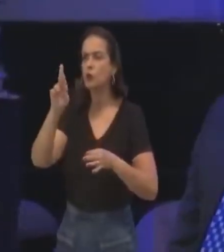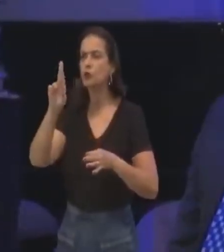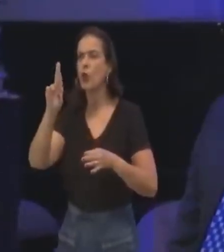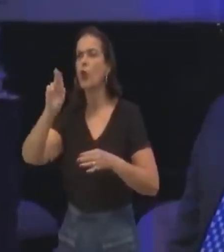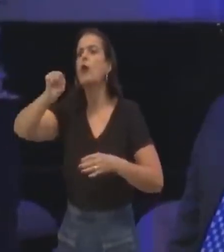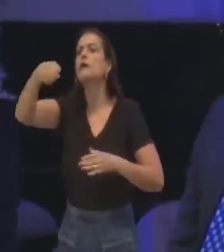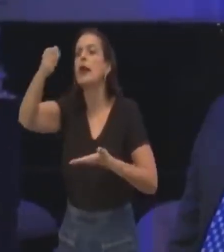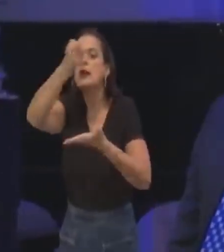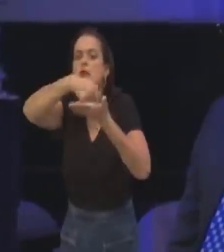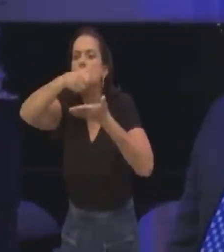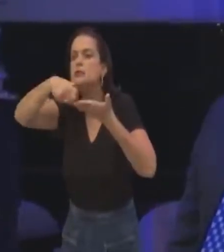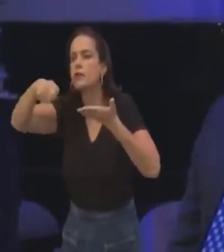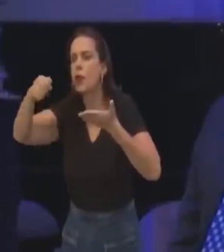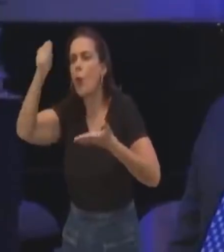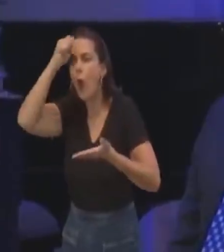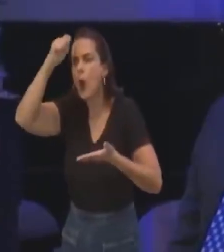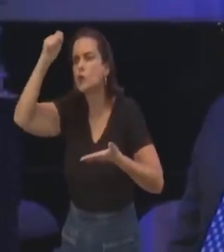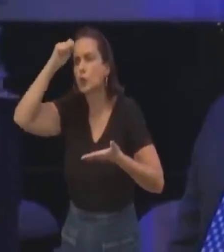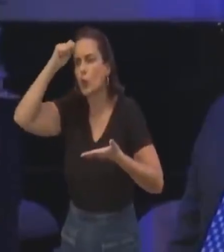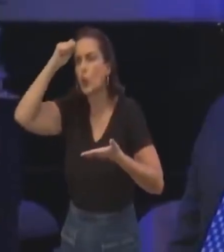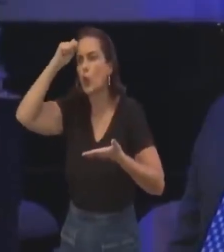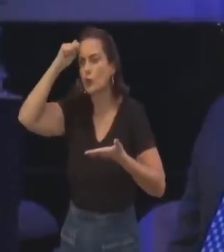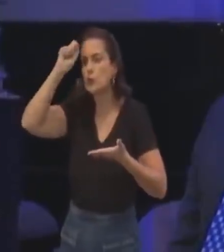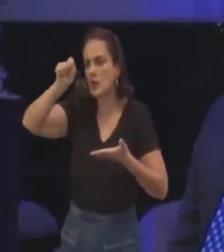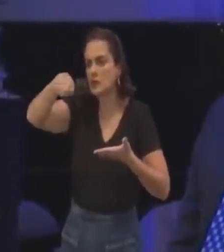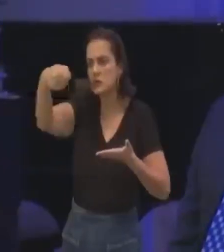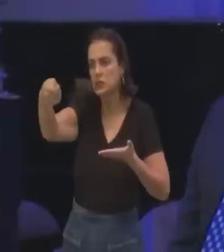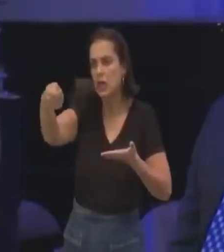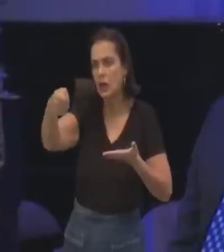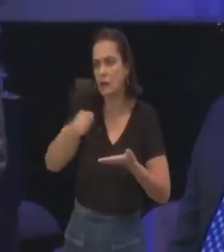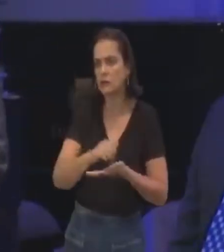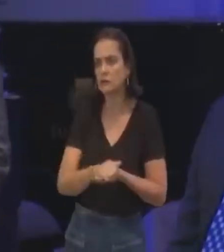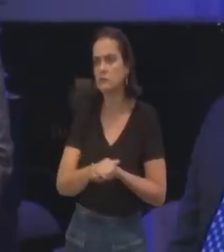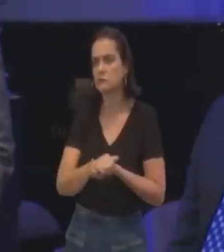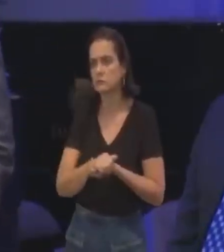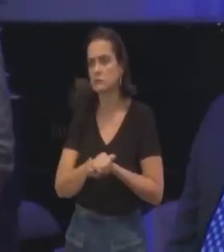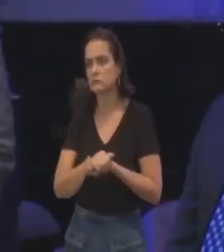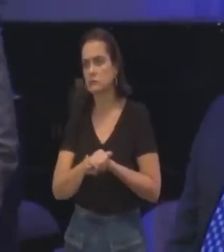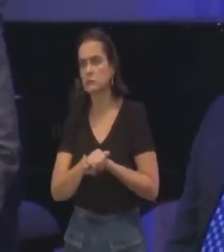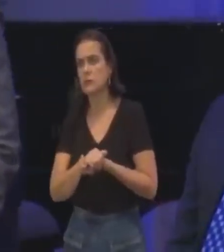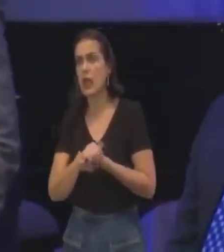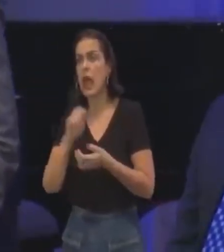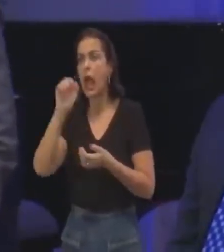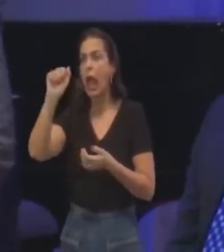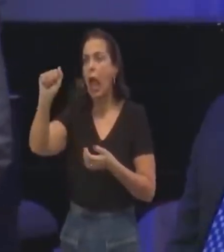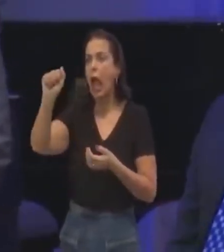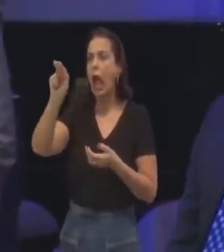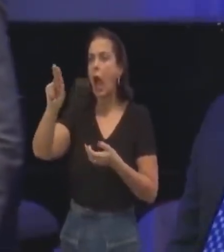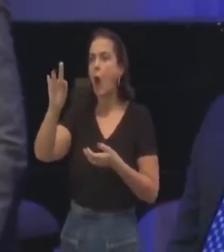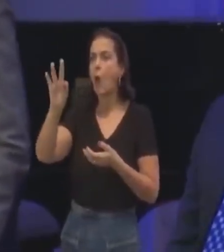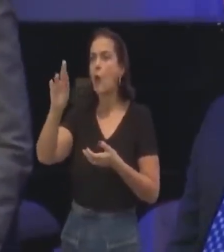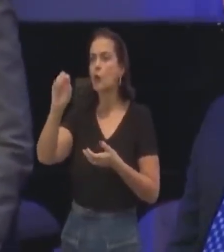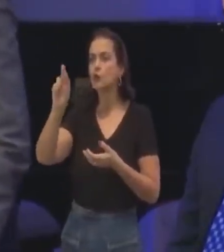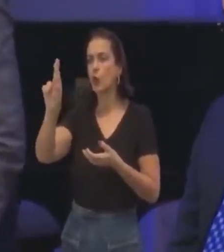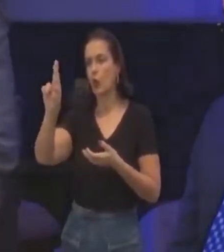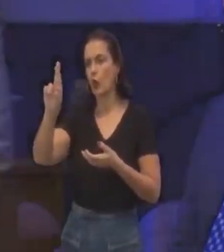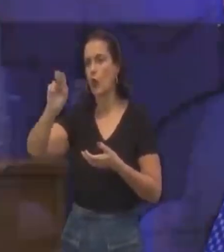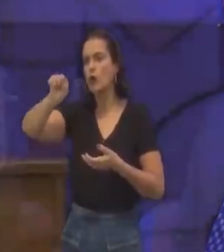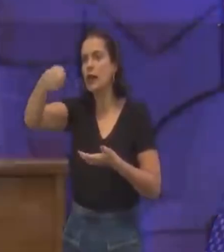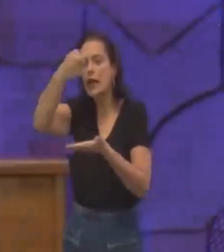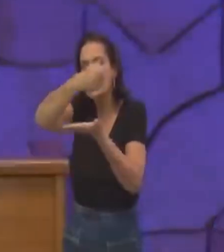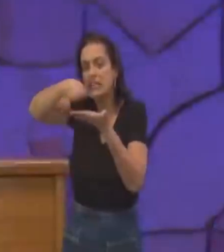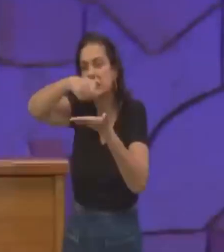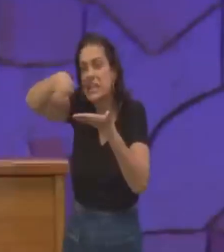Santo falou a essas pessoas. E quando nós percebemos os oráculos proféticos, e Deus falou através